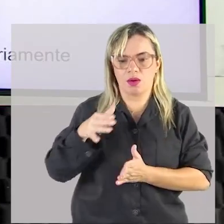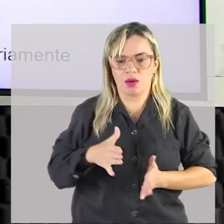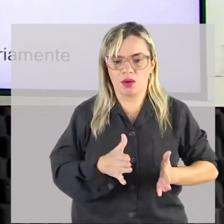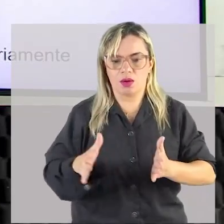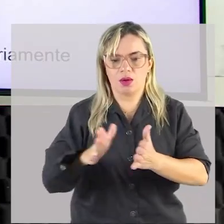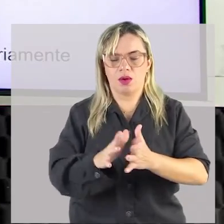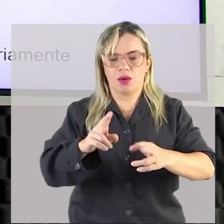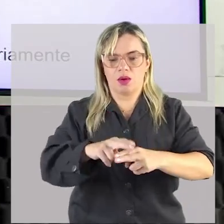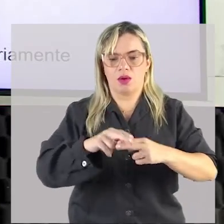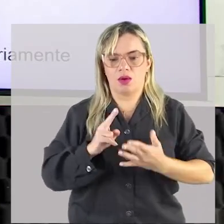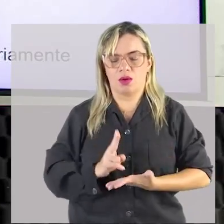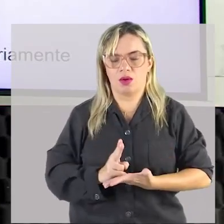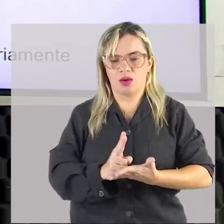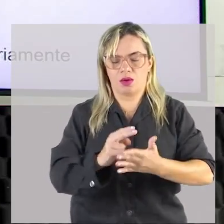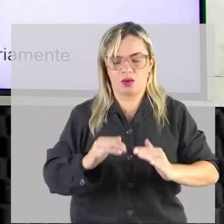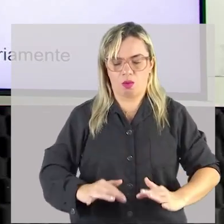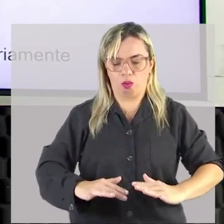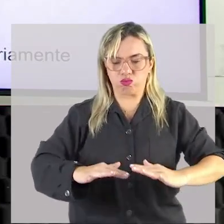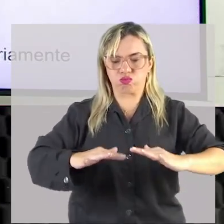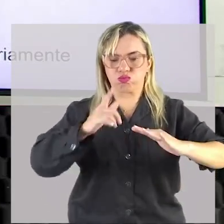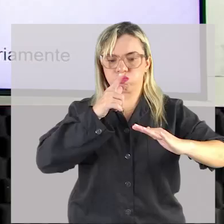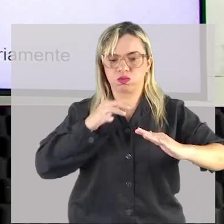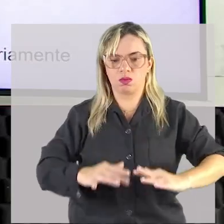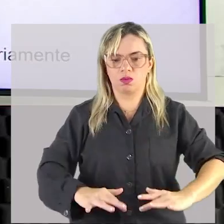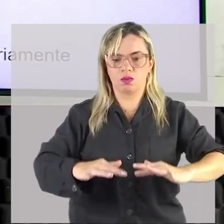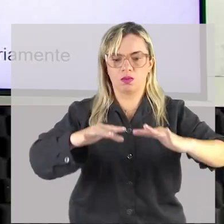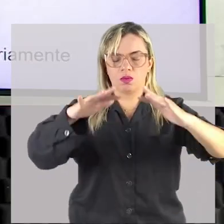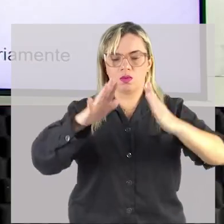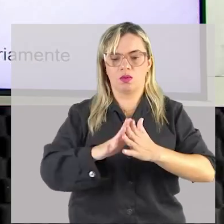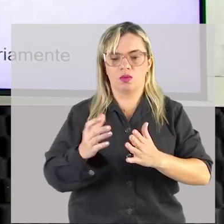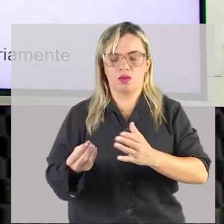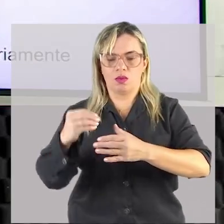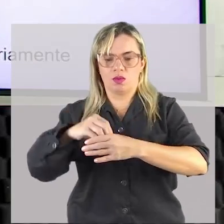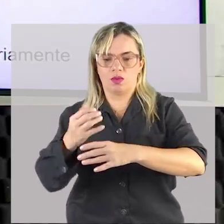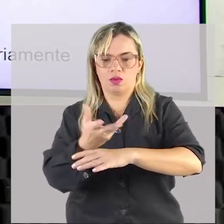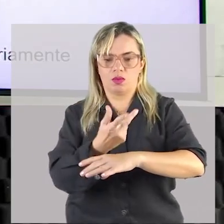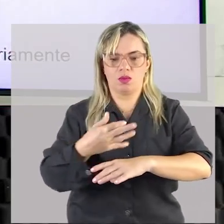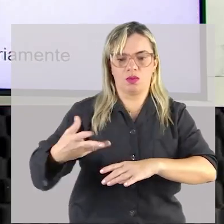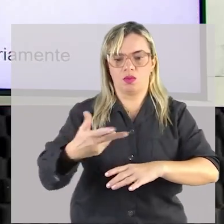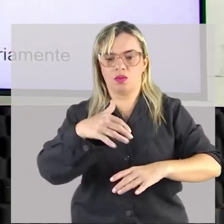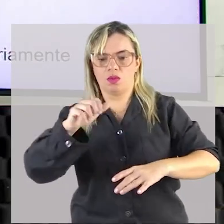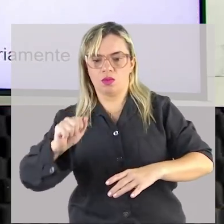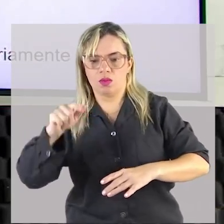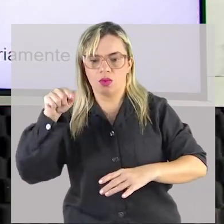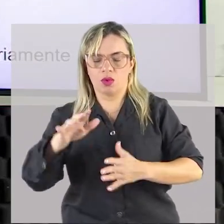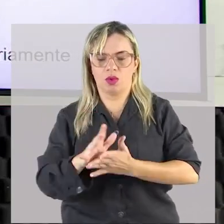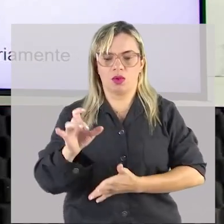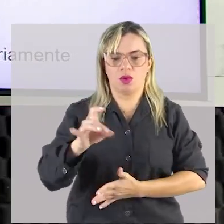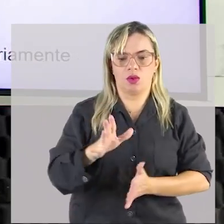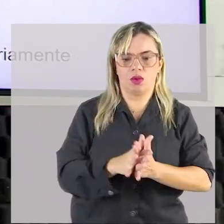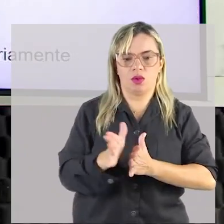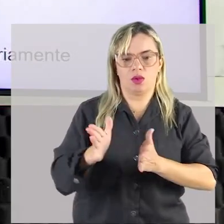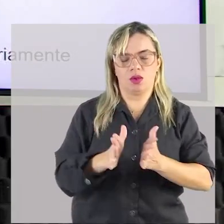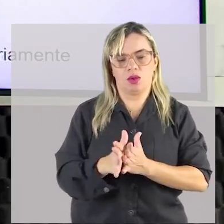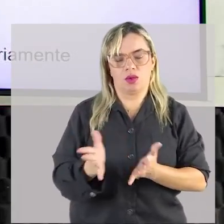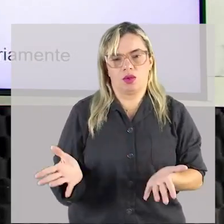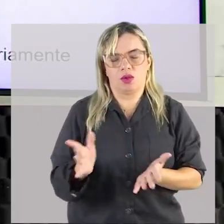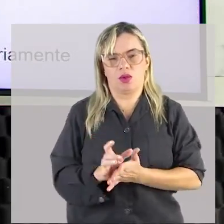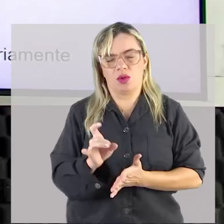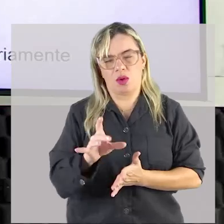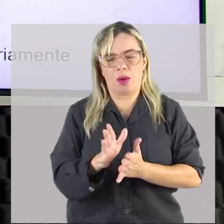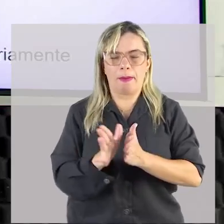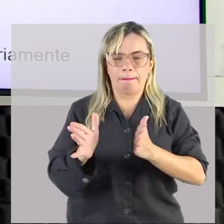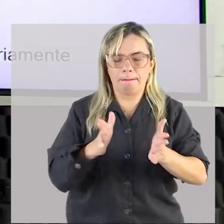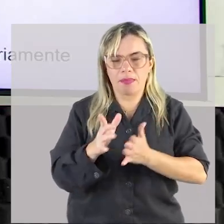permanecem quase sempre inundados. As matas de várzea são apenas temporariamente